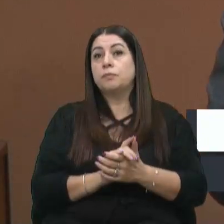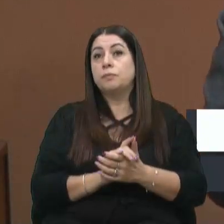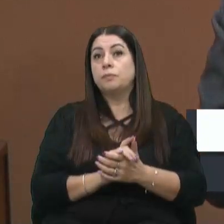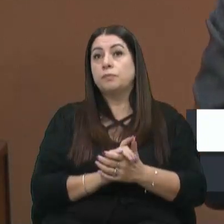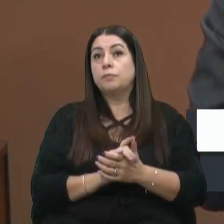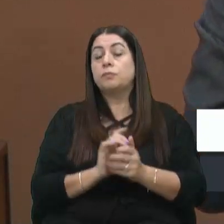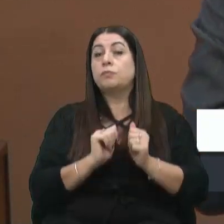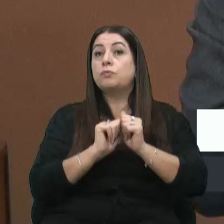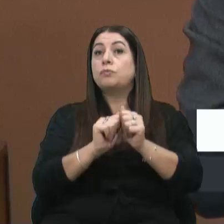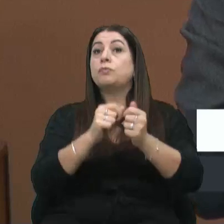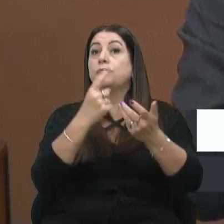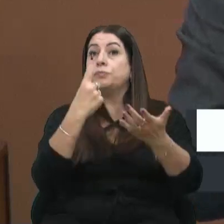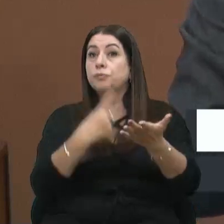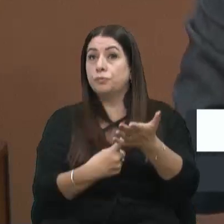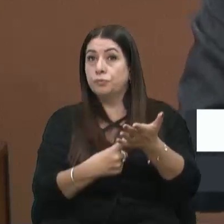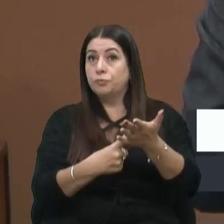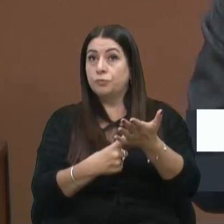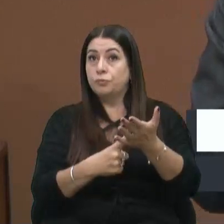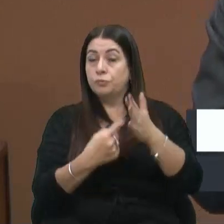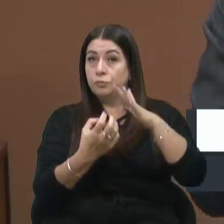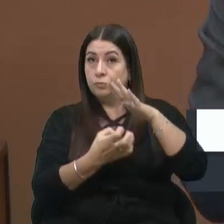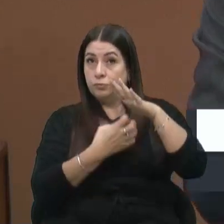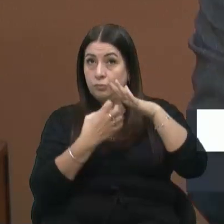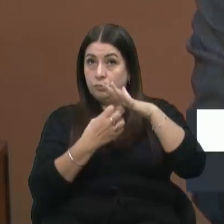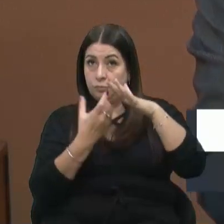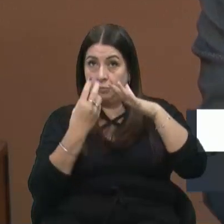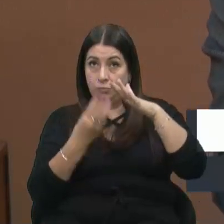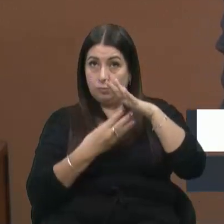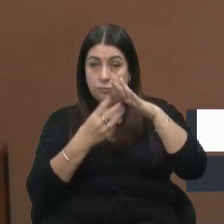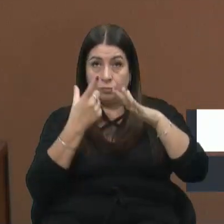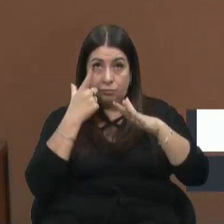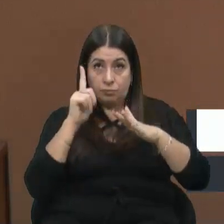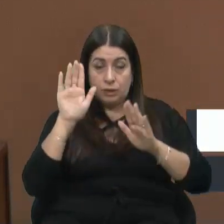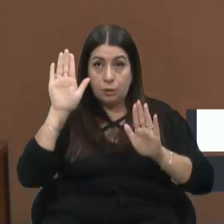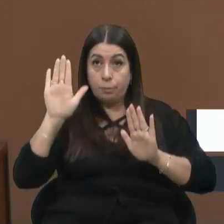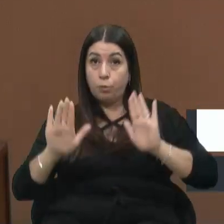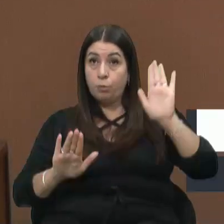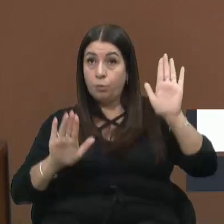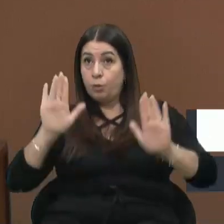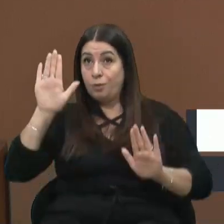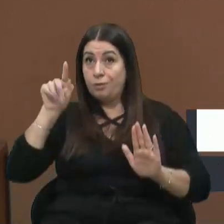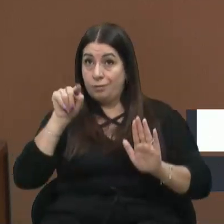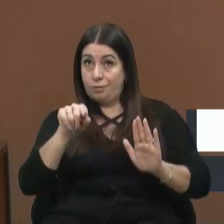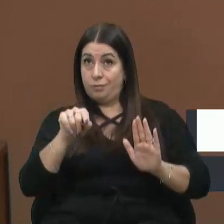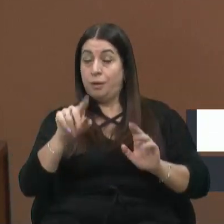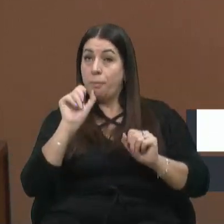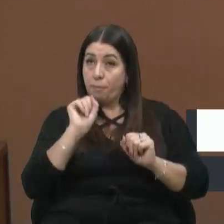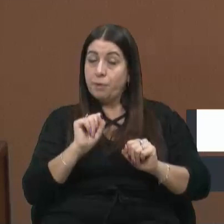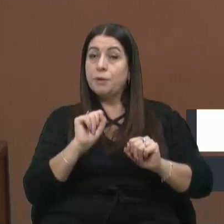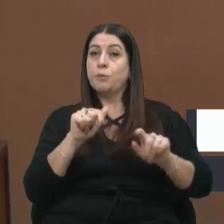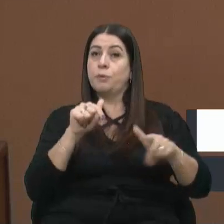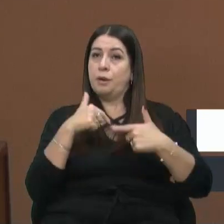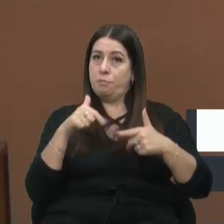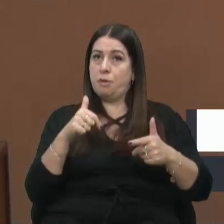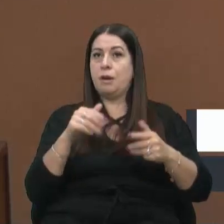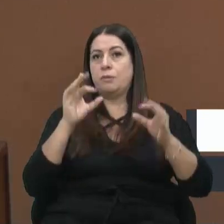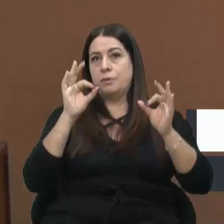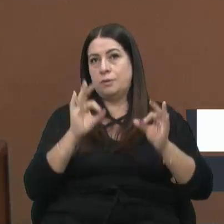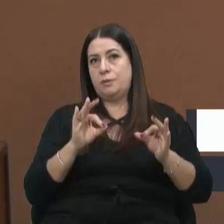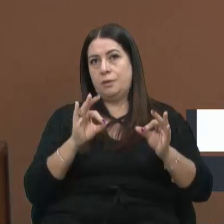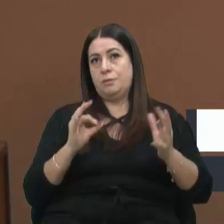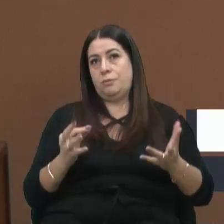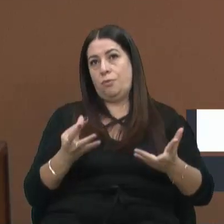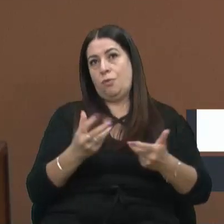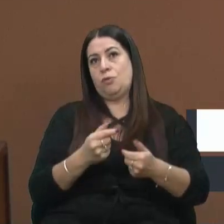ao compromisso destas empresas que ganharam esse processo licitatório para poder exercer um trabalho de excelência